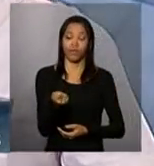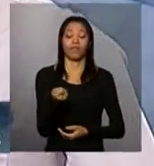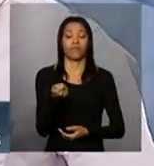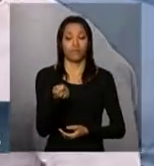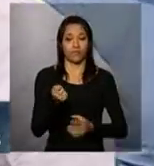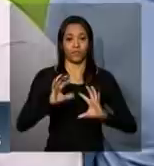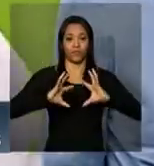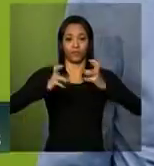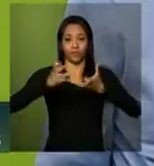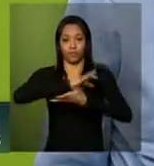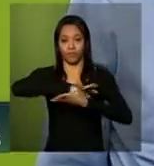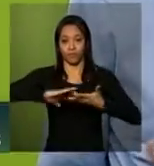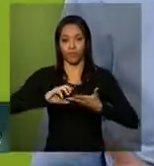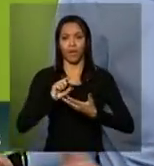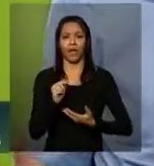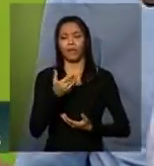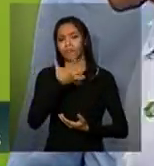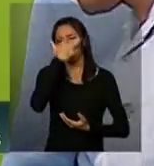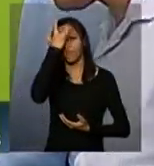a